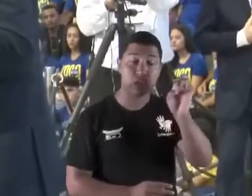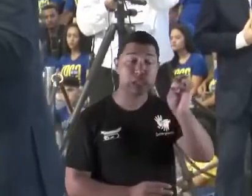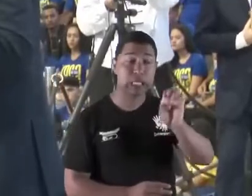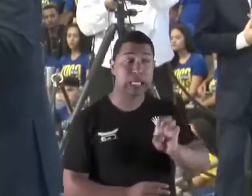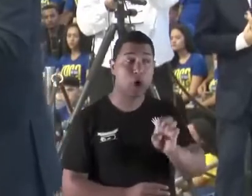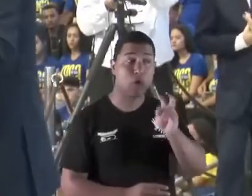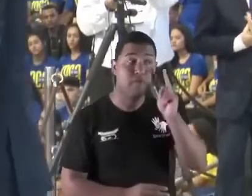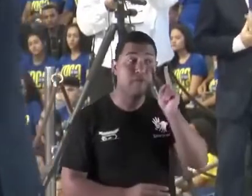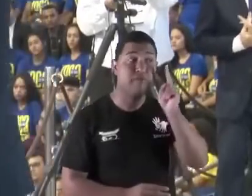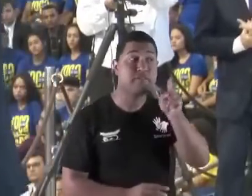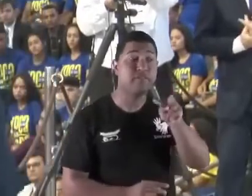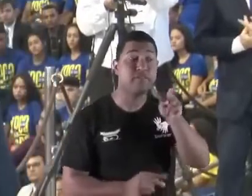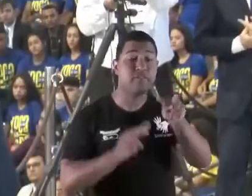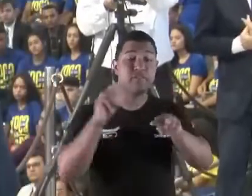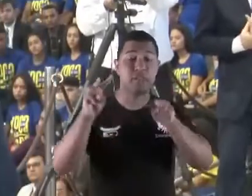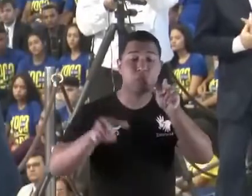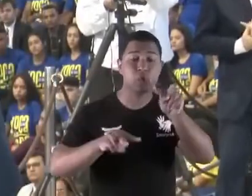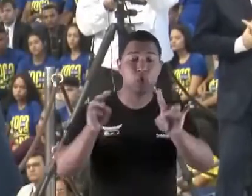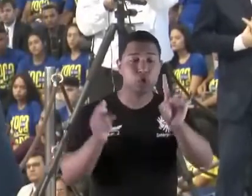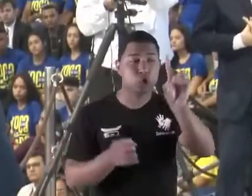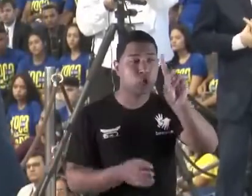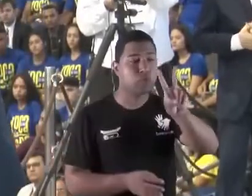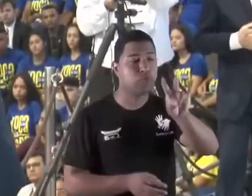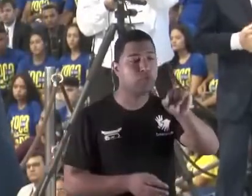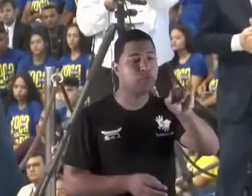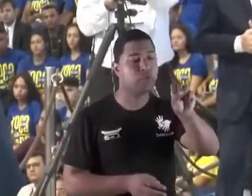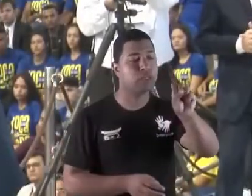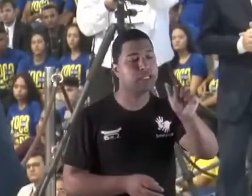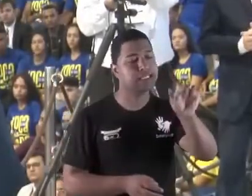visões de Deus.